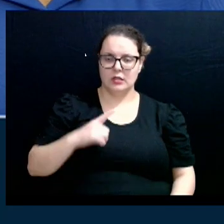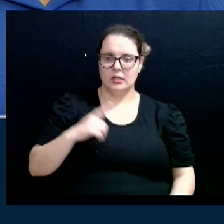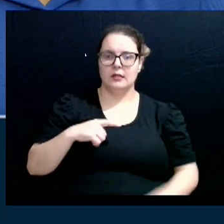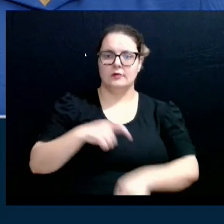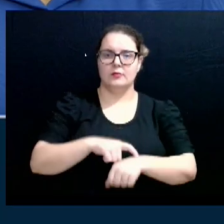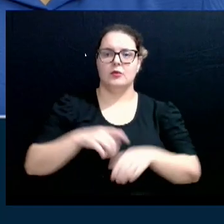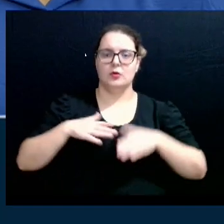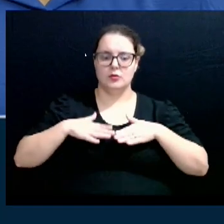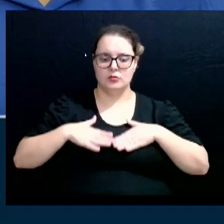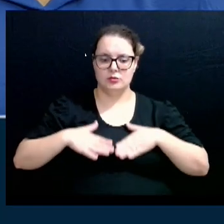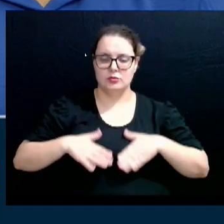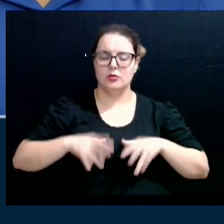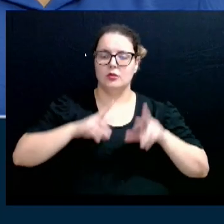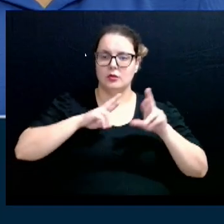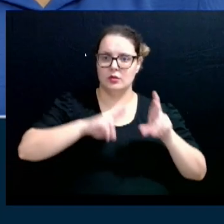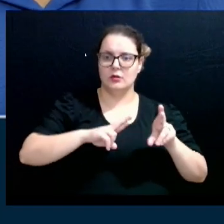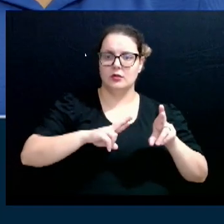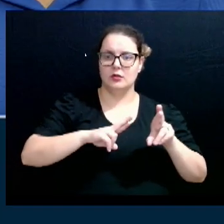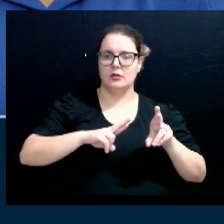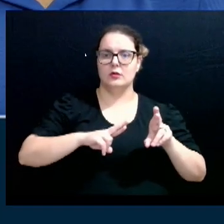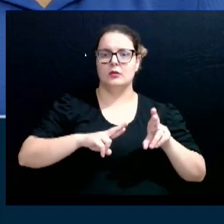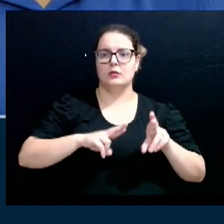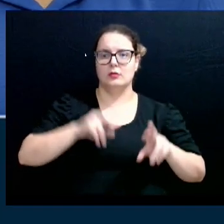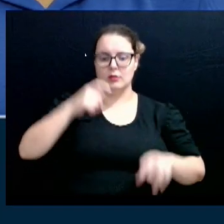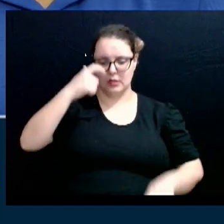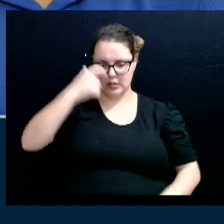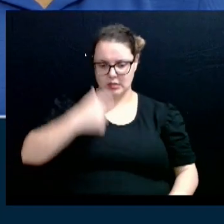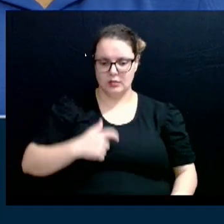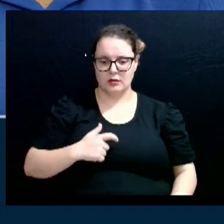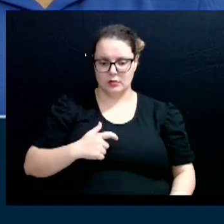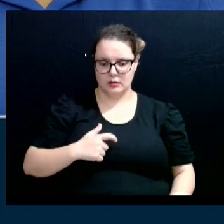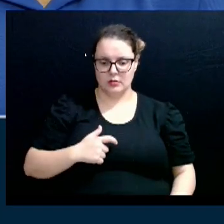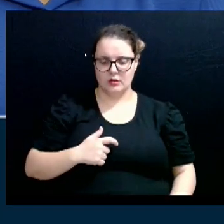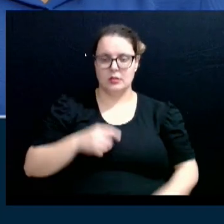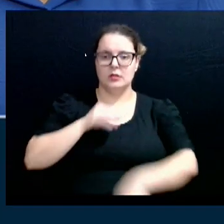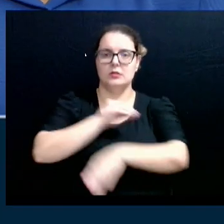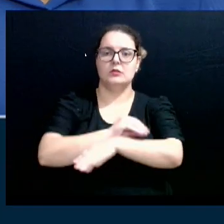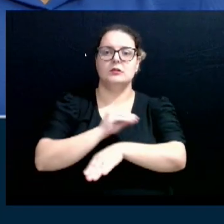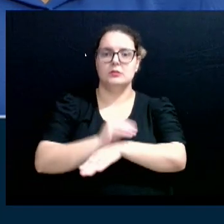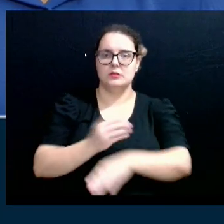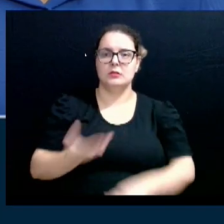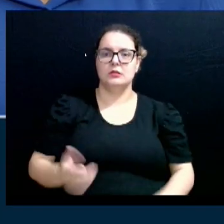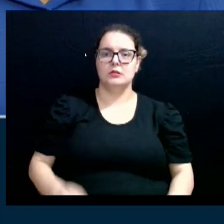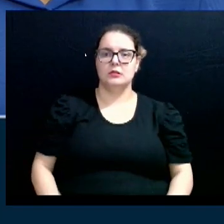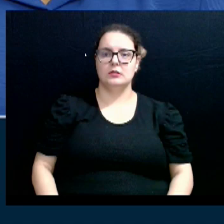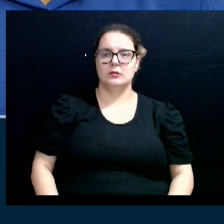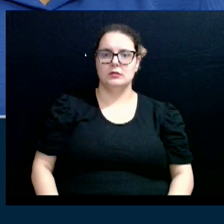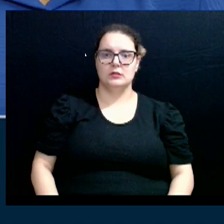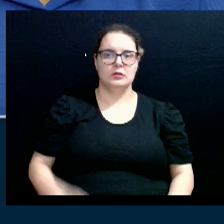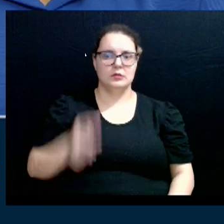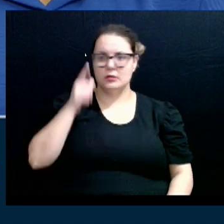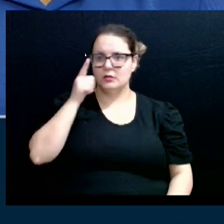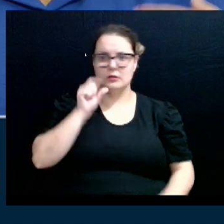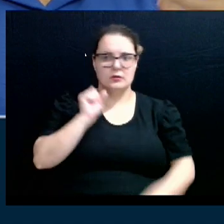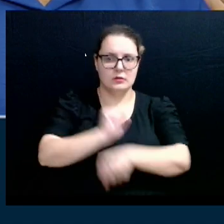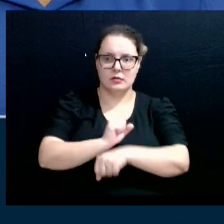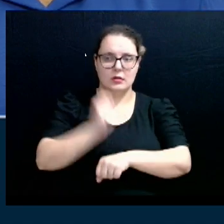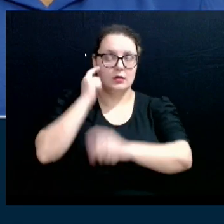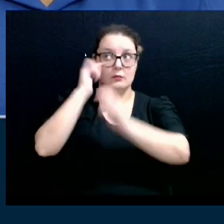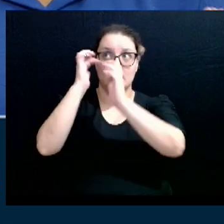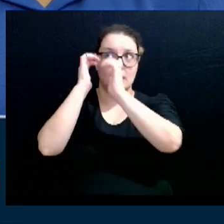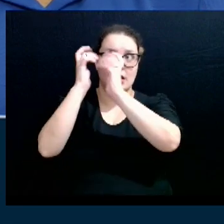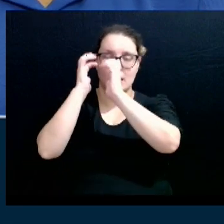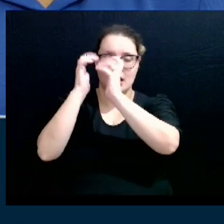está dormindo, essa pessoa que está cuidando, ela não consegue parar, a cabeça dela não para, porque ela está